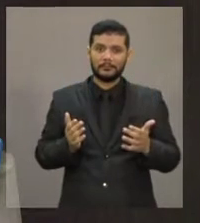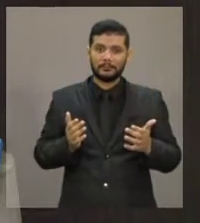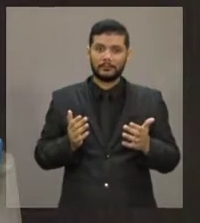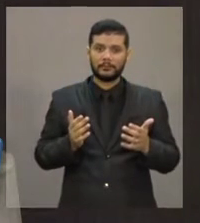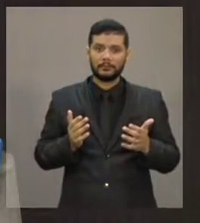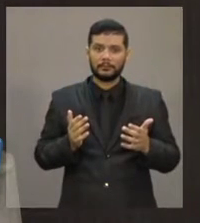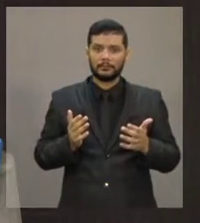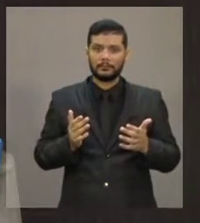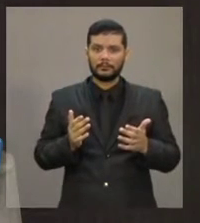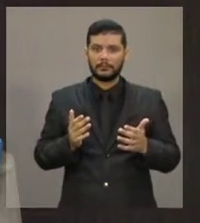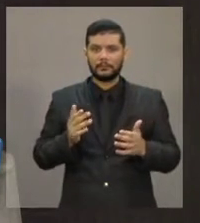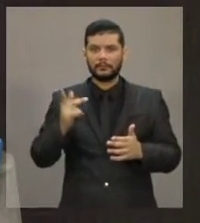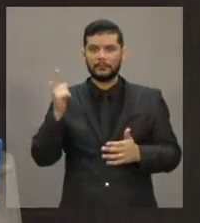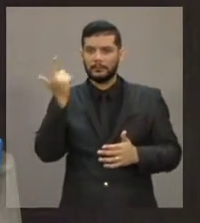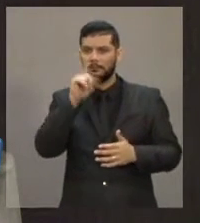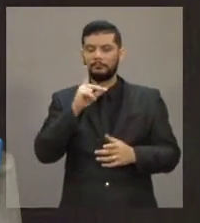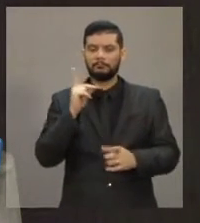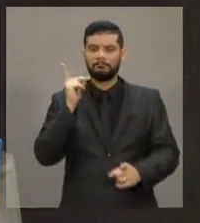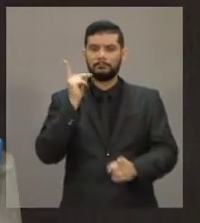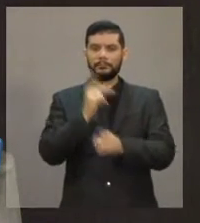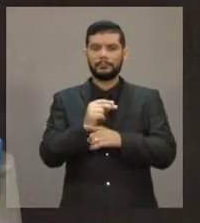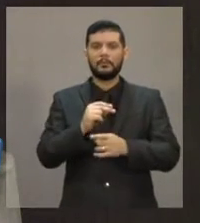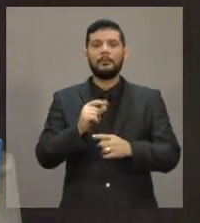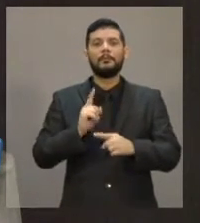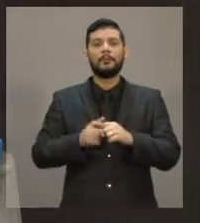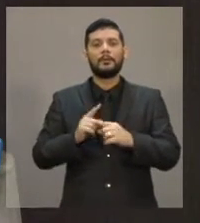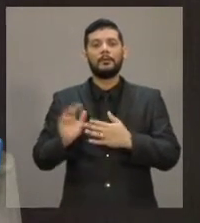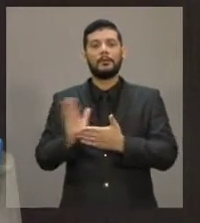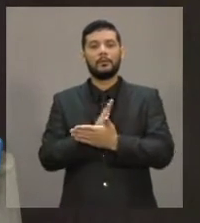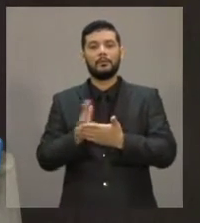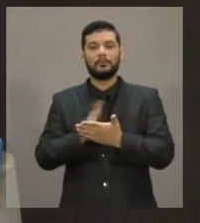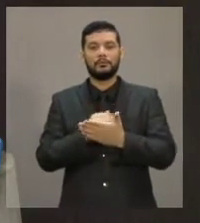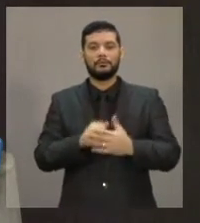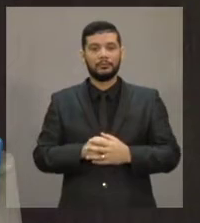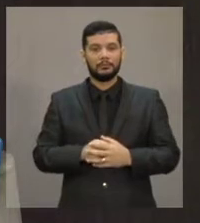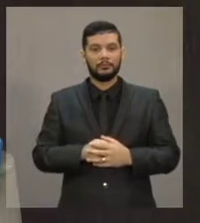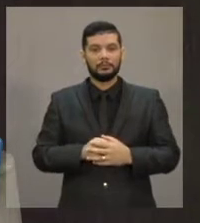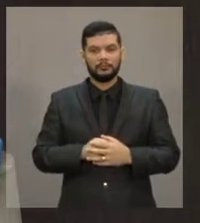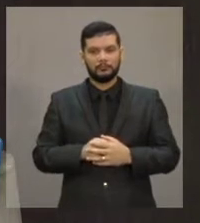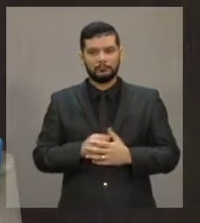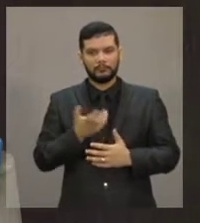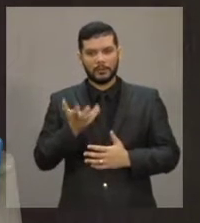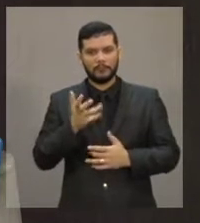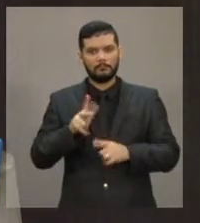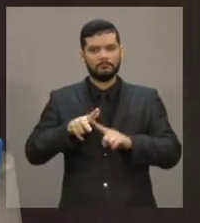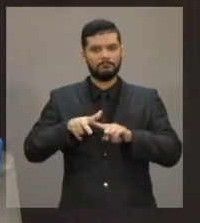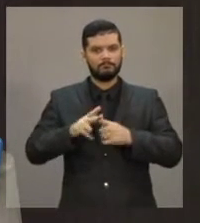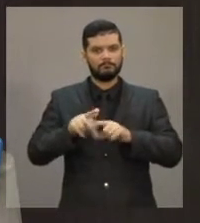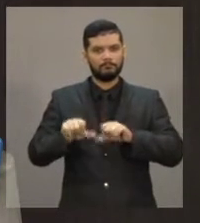Porque aqueles que eram oriundos da reforma não podiam advogar a sua fé.